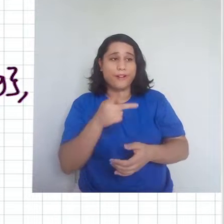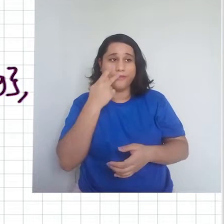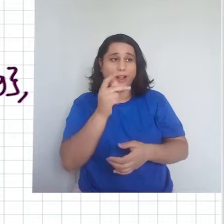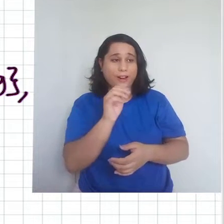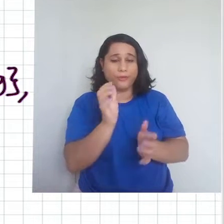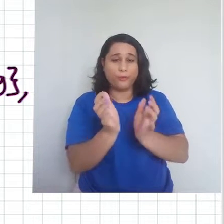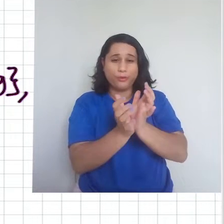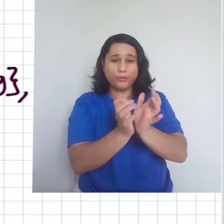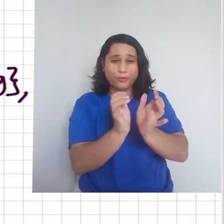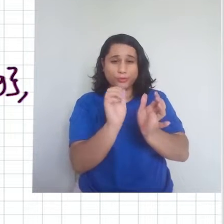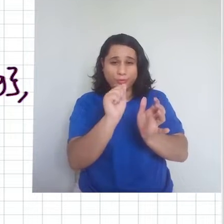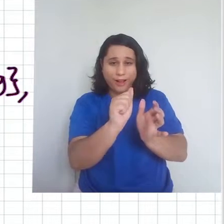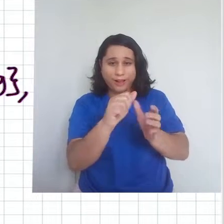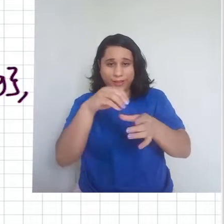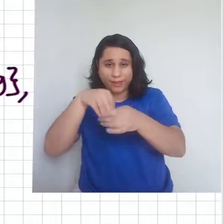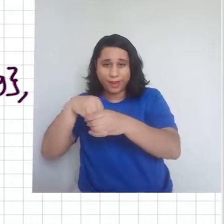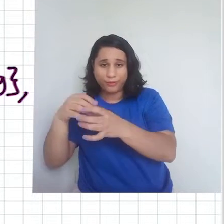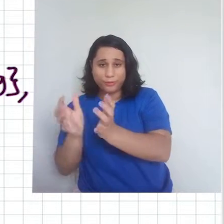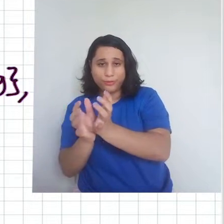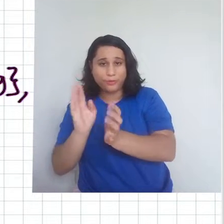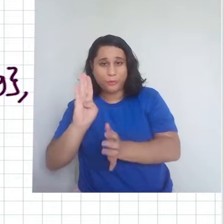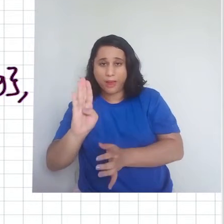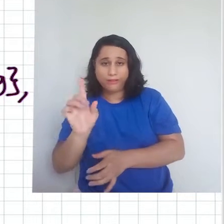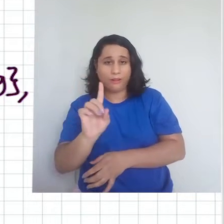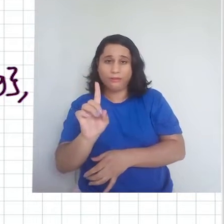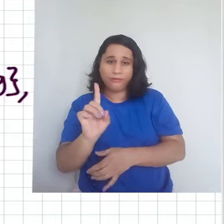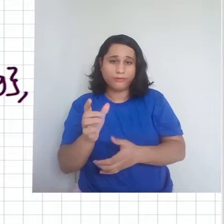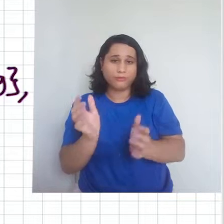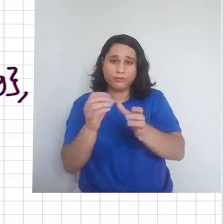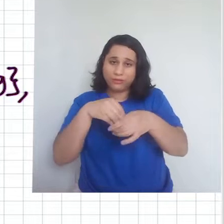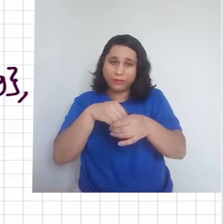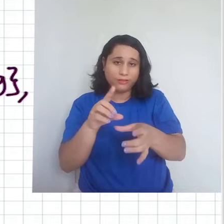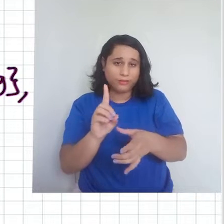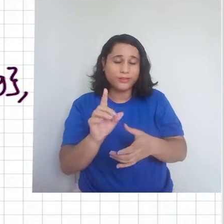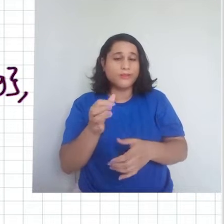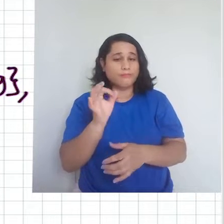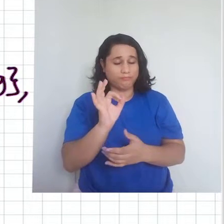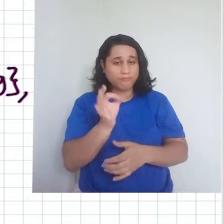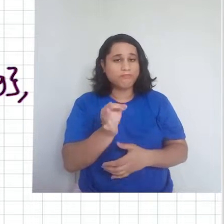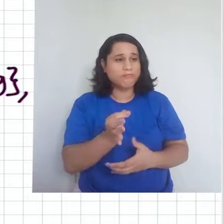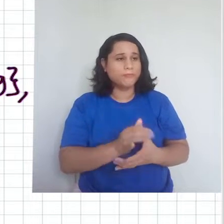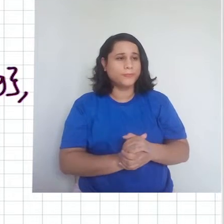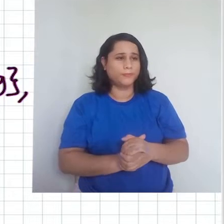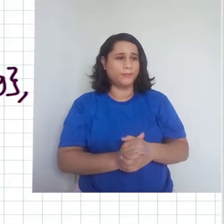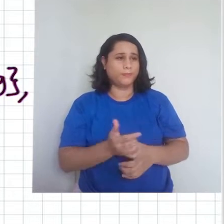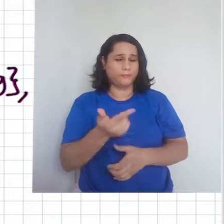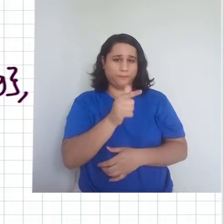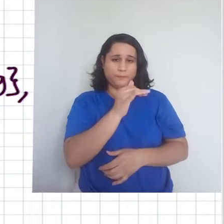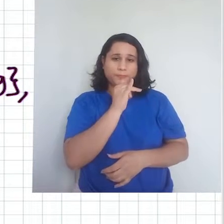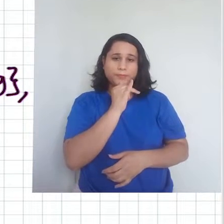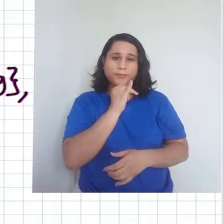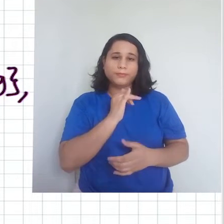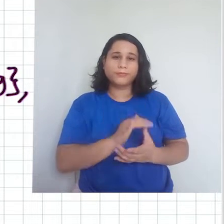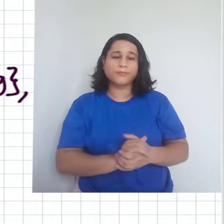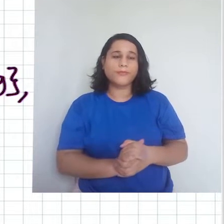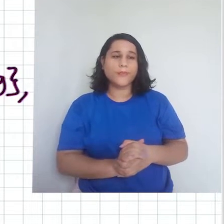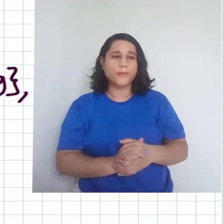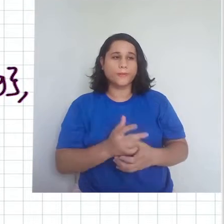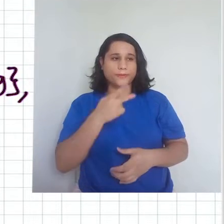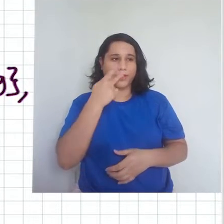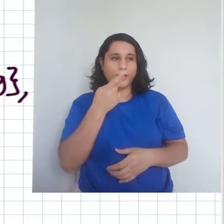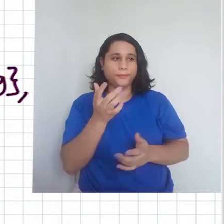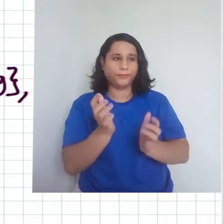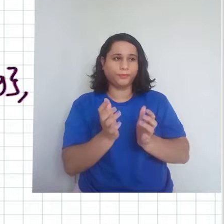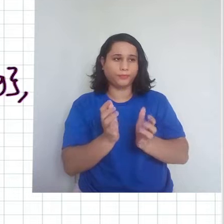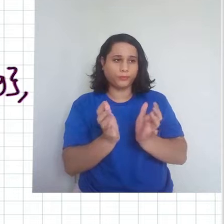A não está dentro de B. Correto. Beleza? Vamos à próxima. Ele disse que